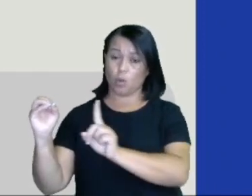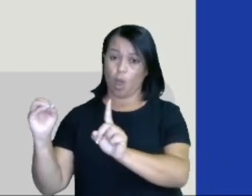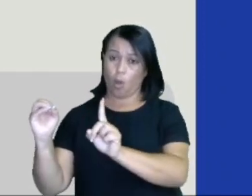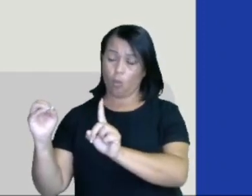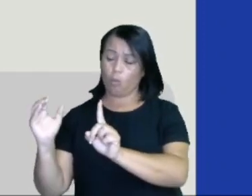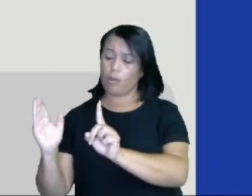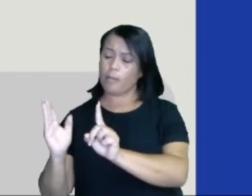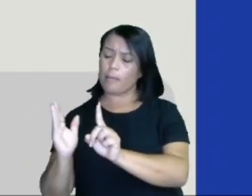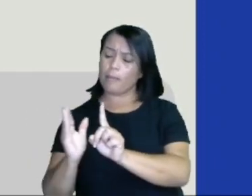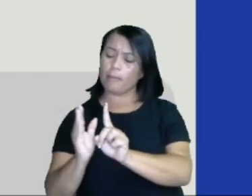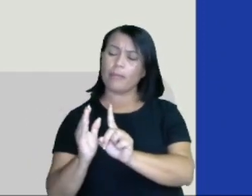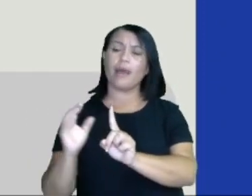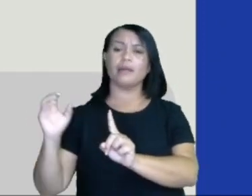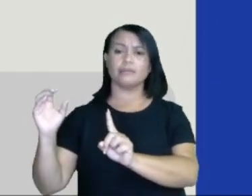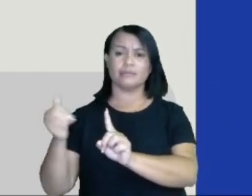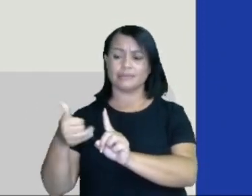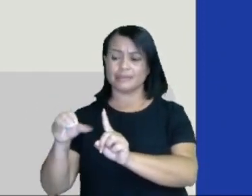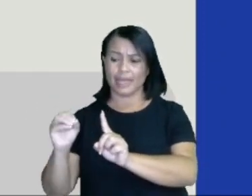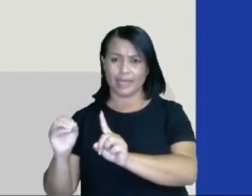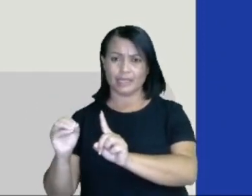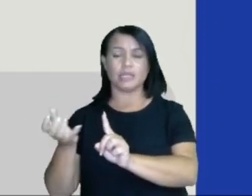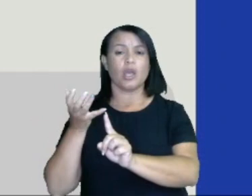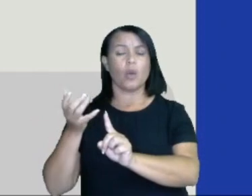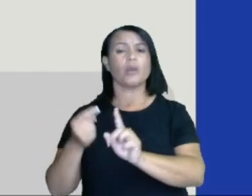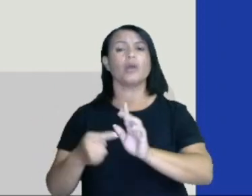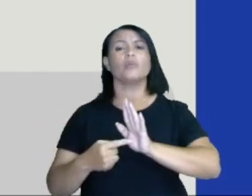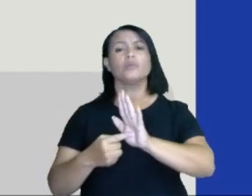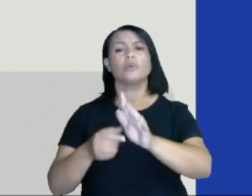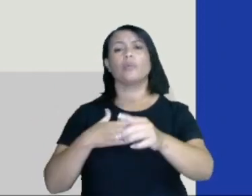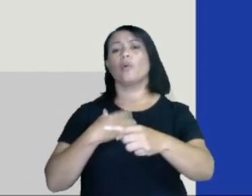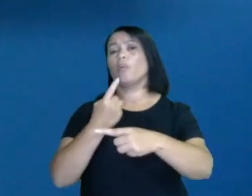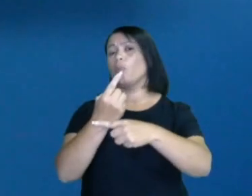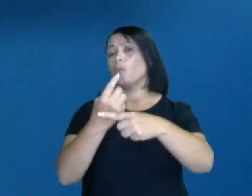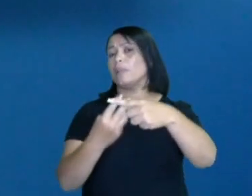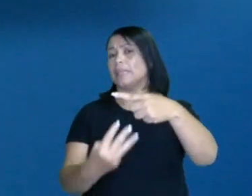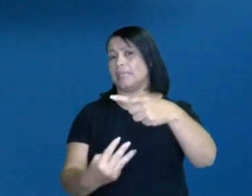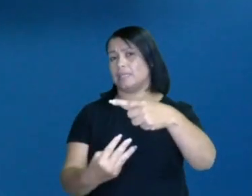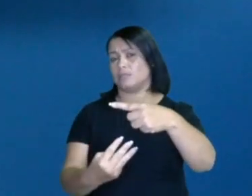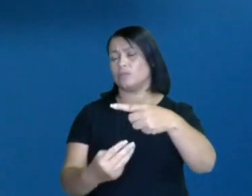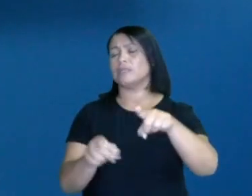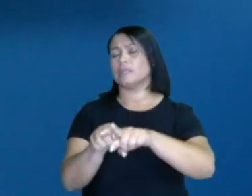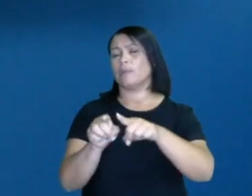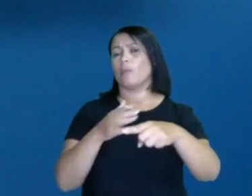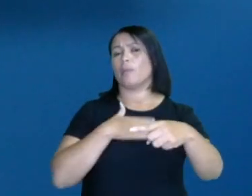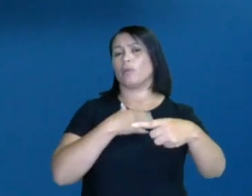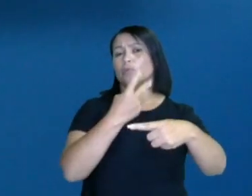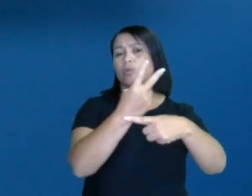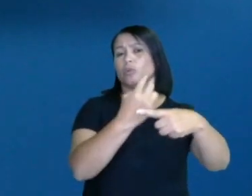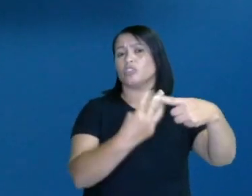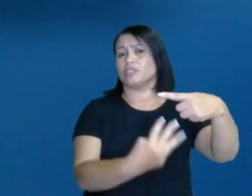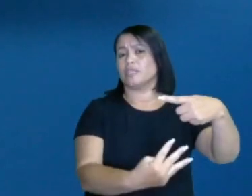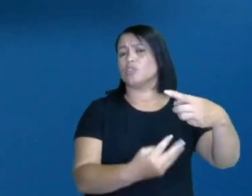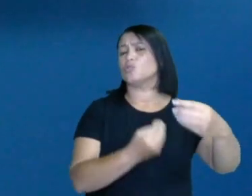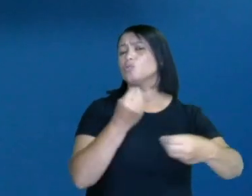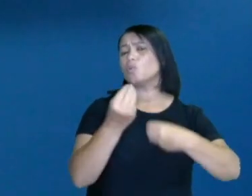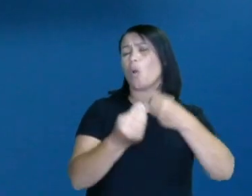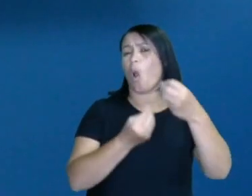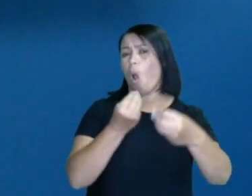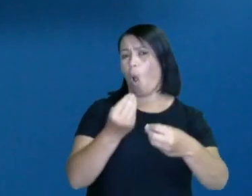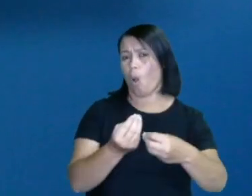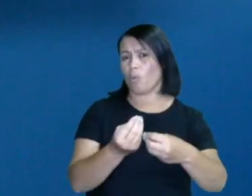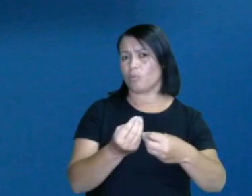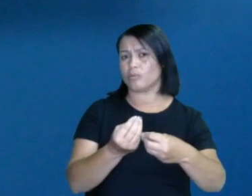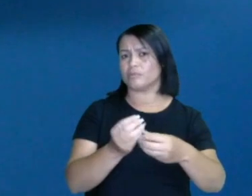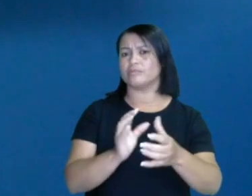quero representar o meu 1/3 e 2/3. Aonde é que eu vou colocar